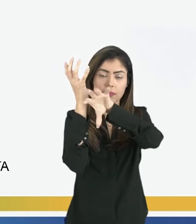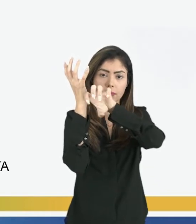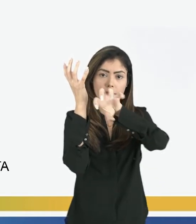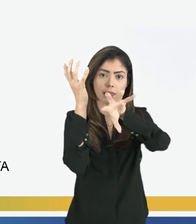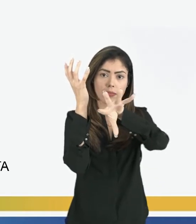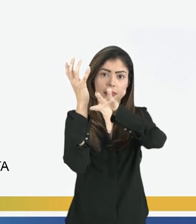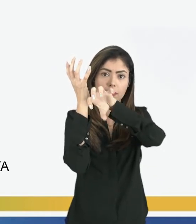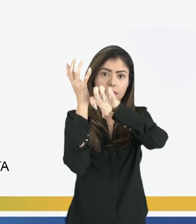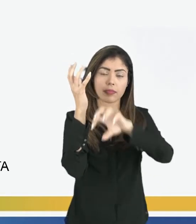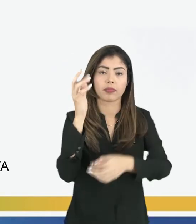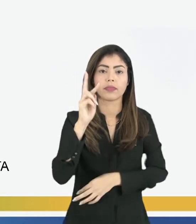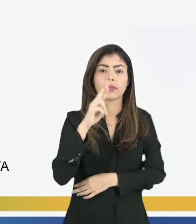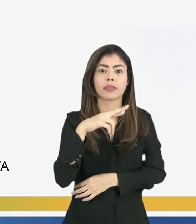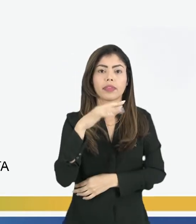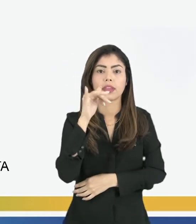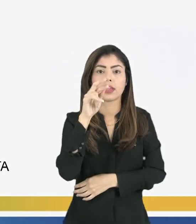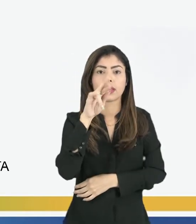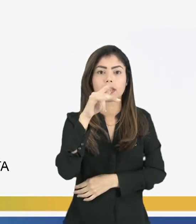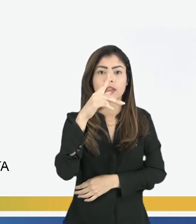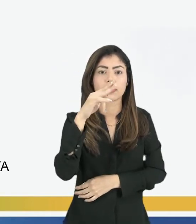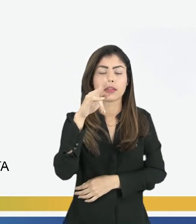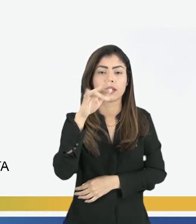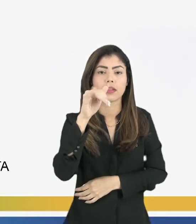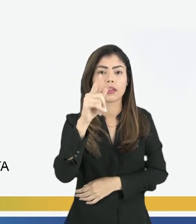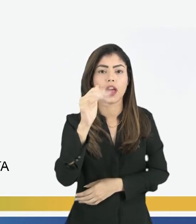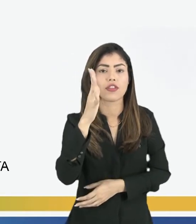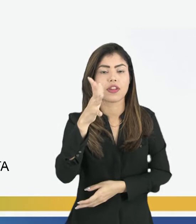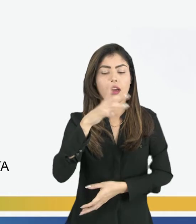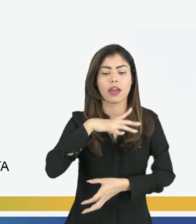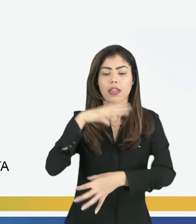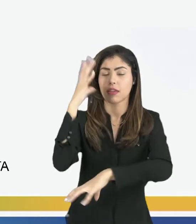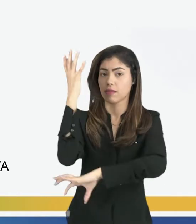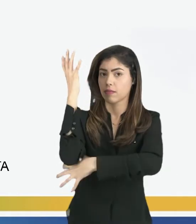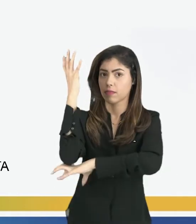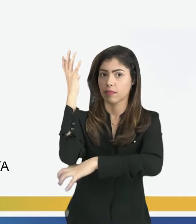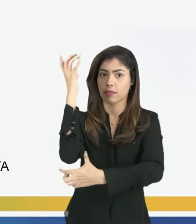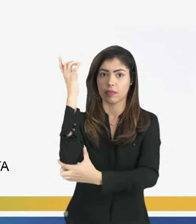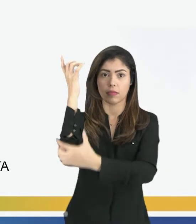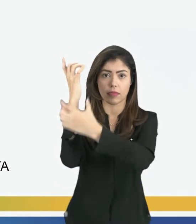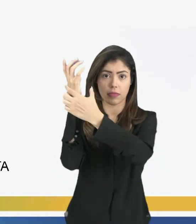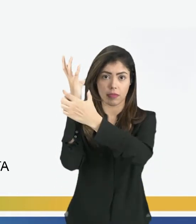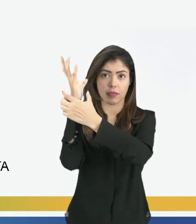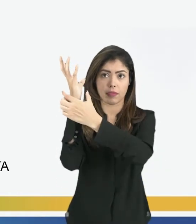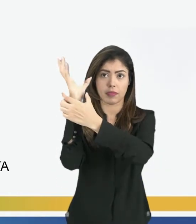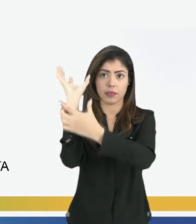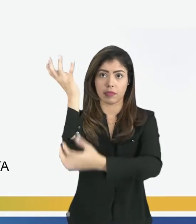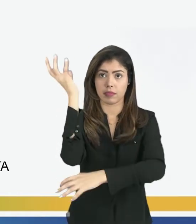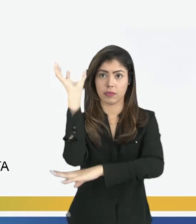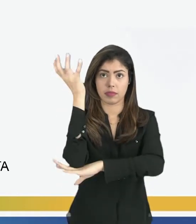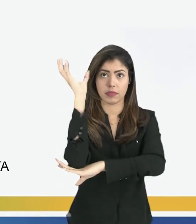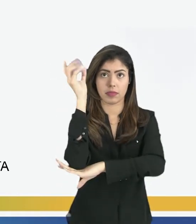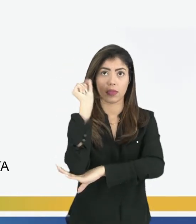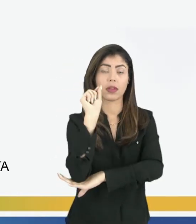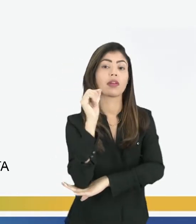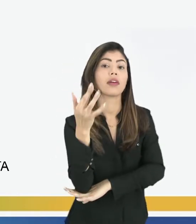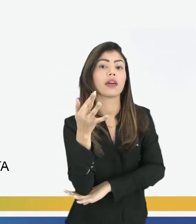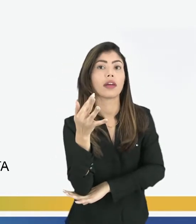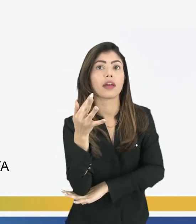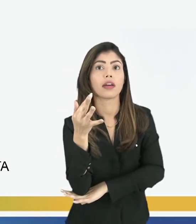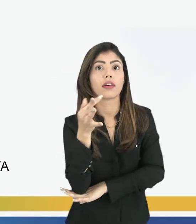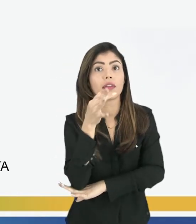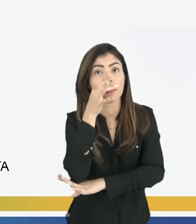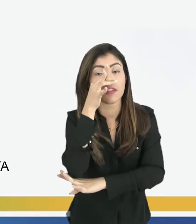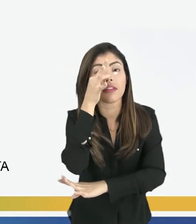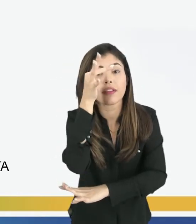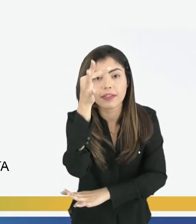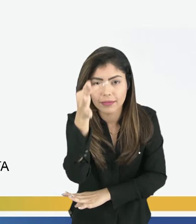ajuda a planta a respirar. E aí já nasceu a raiz, o caule, as folhas, agora nascerá